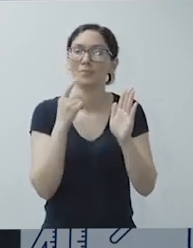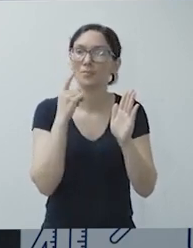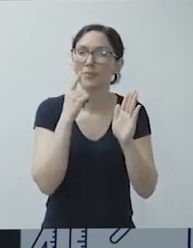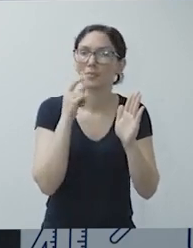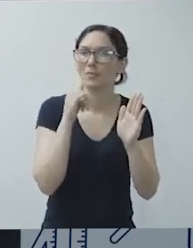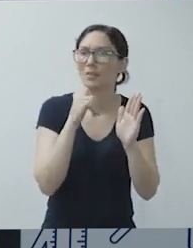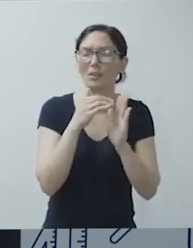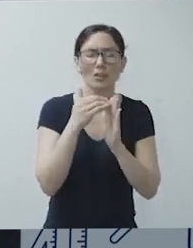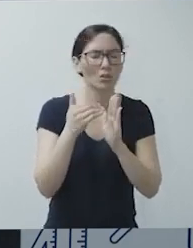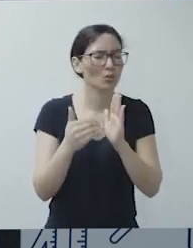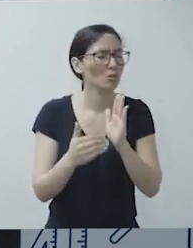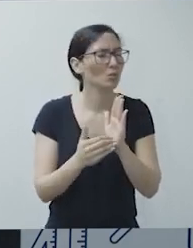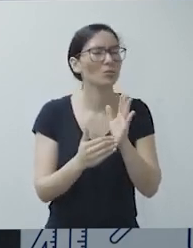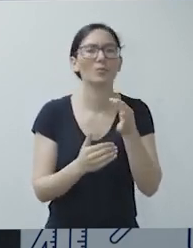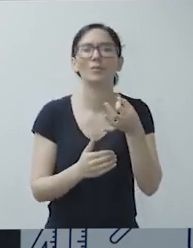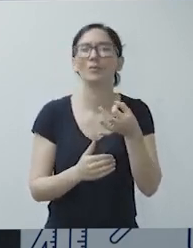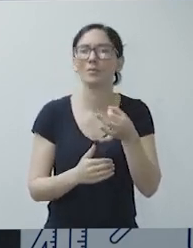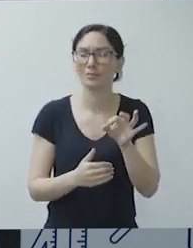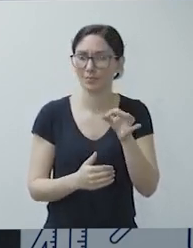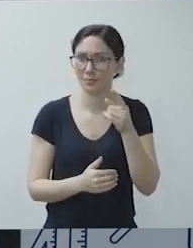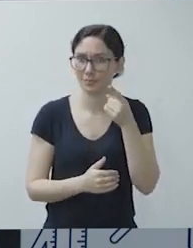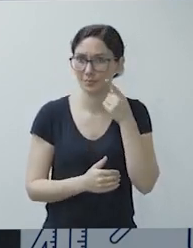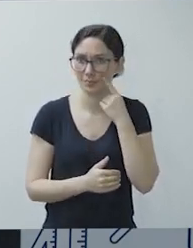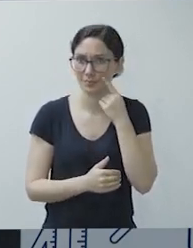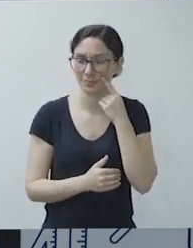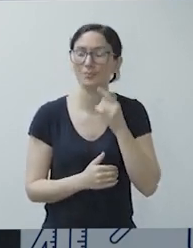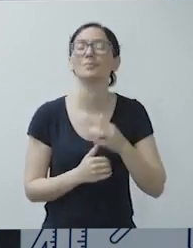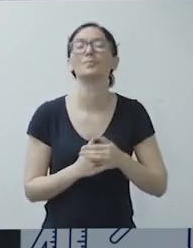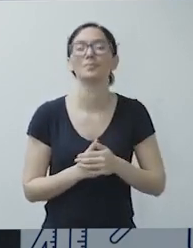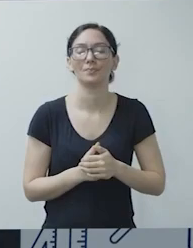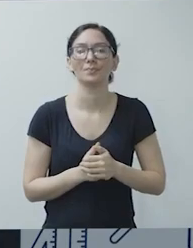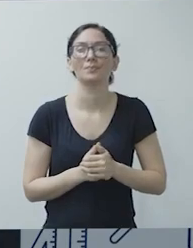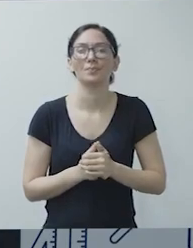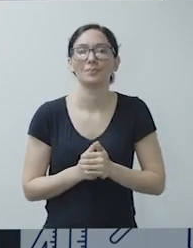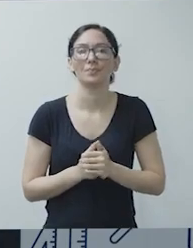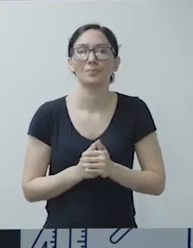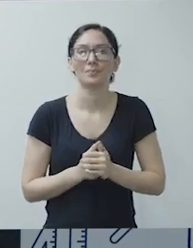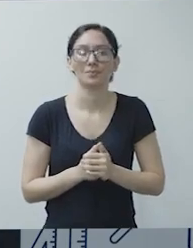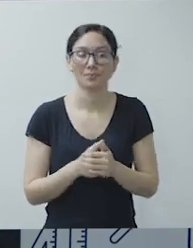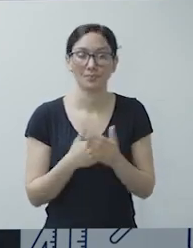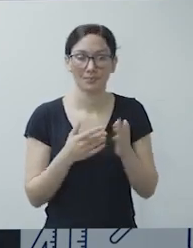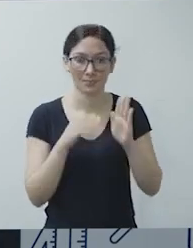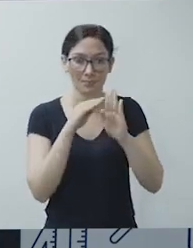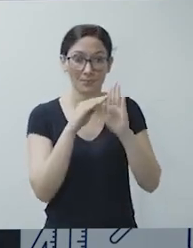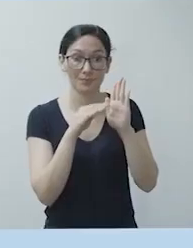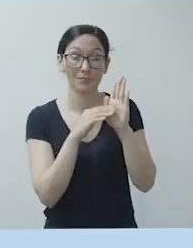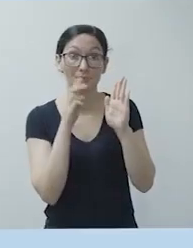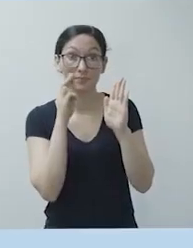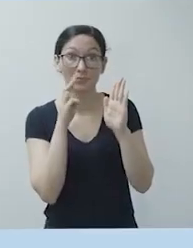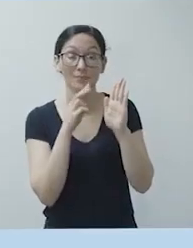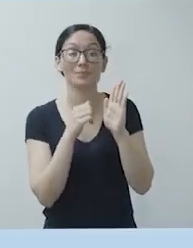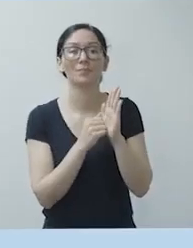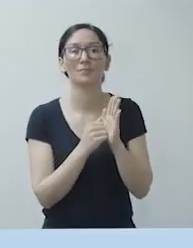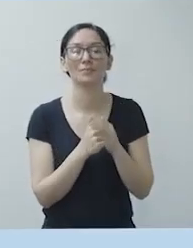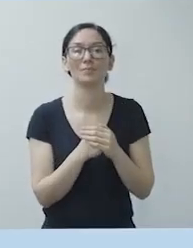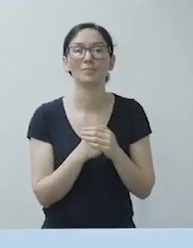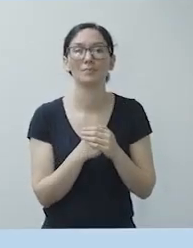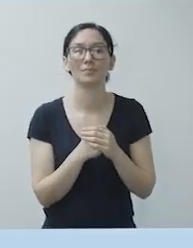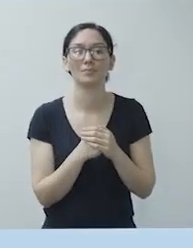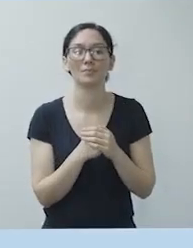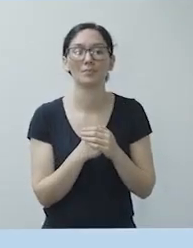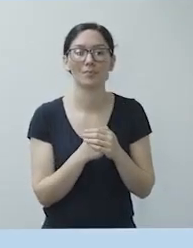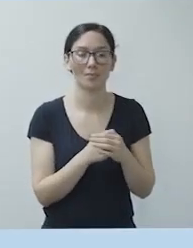se nós cumprimos com tudo que nós pensamos hoje, não é mesmo? Vamos ver então juntos na tela?